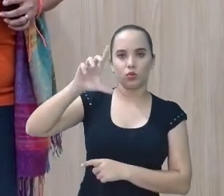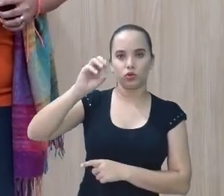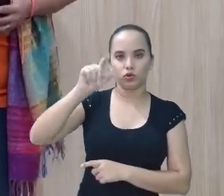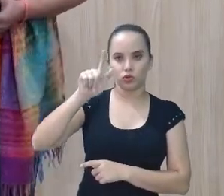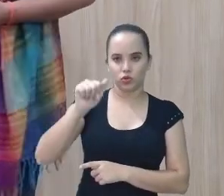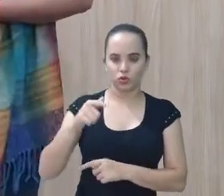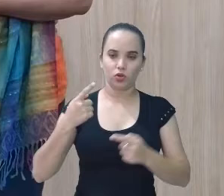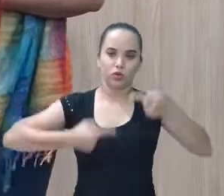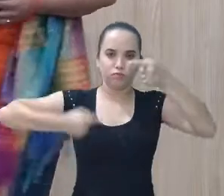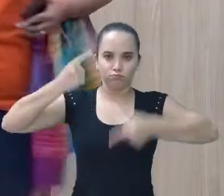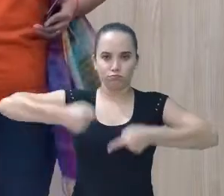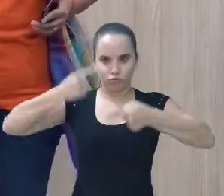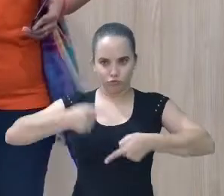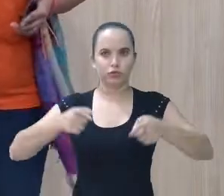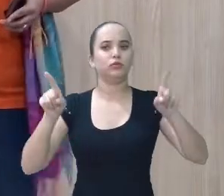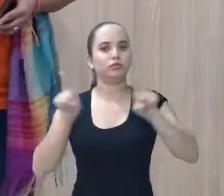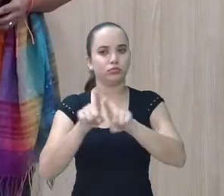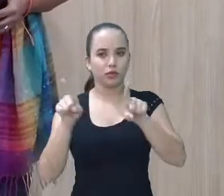política.